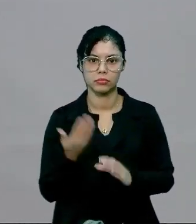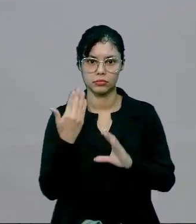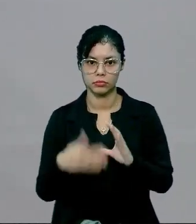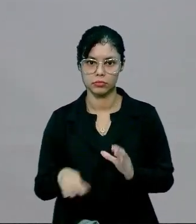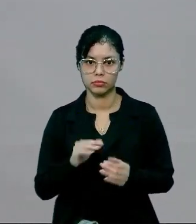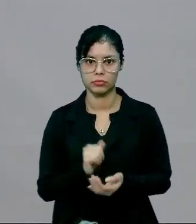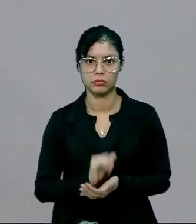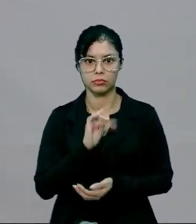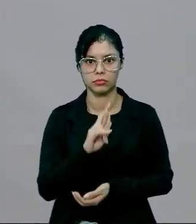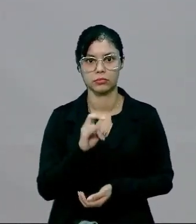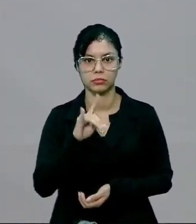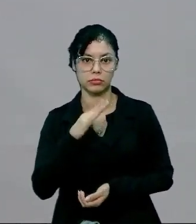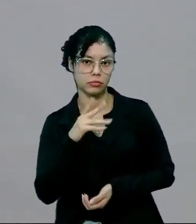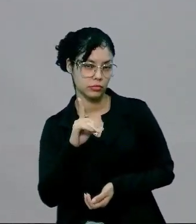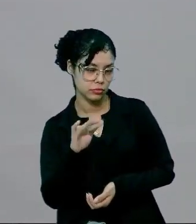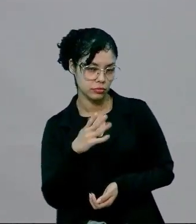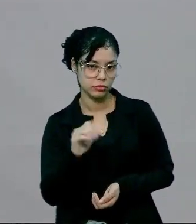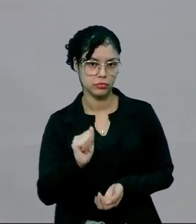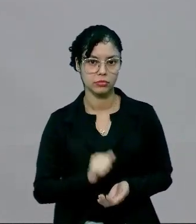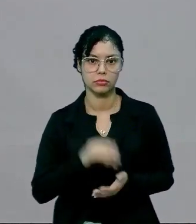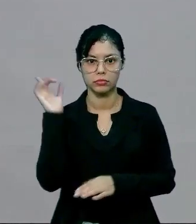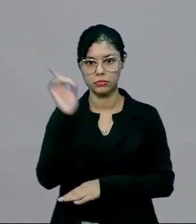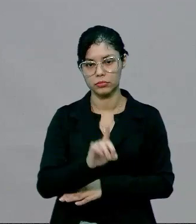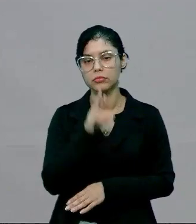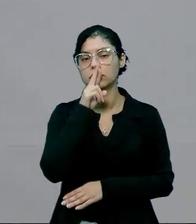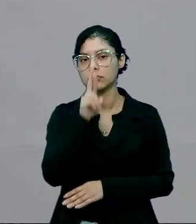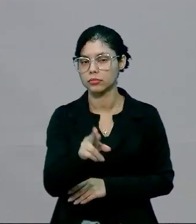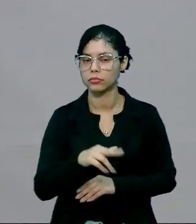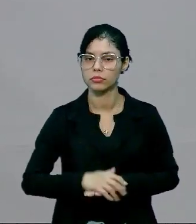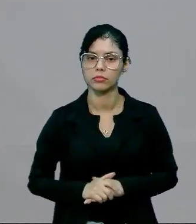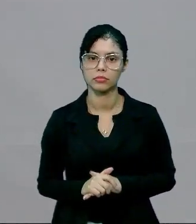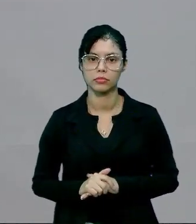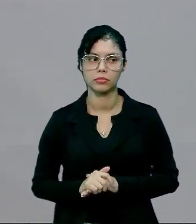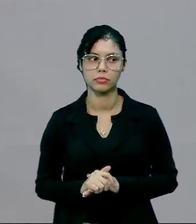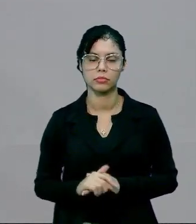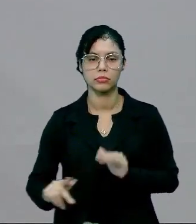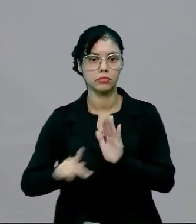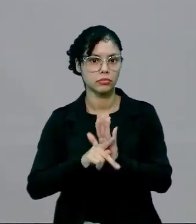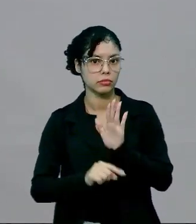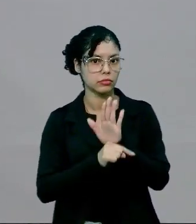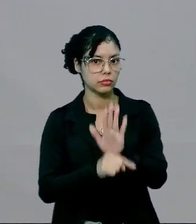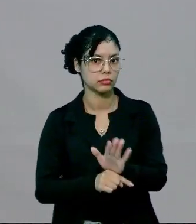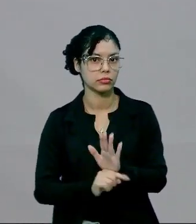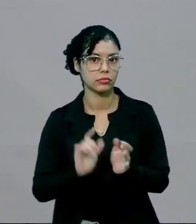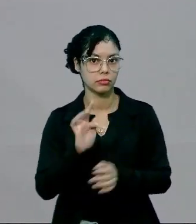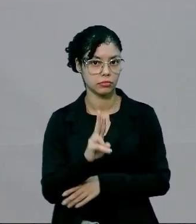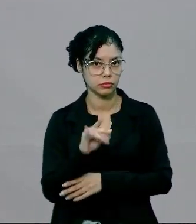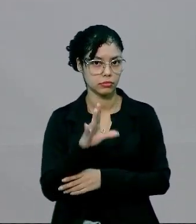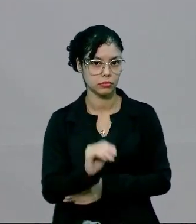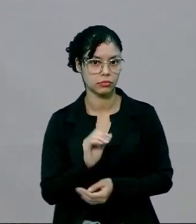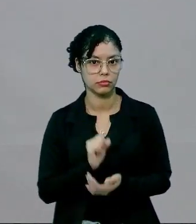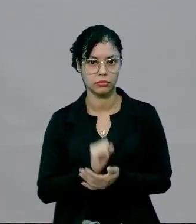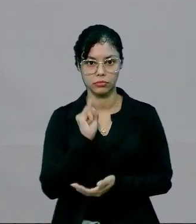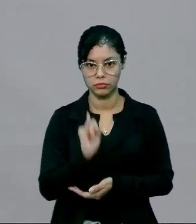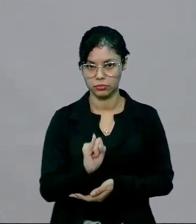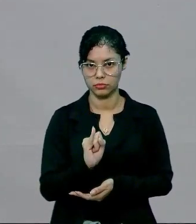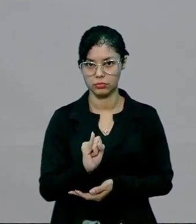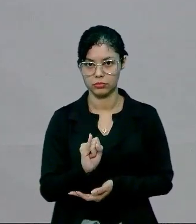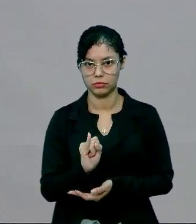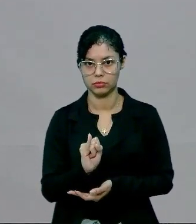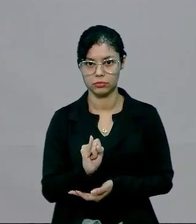publicar uma retratação, porque o direito de resposta é proporcional ao agravo. Então, assim, se